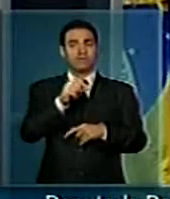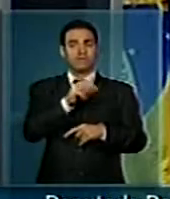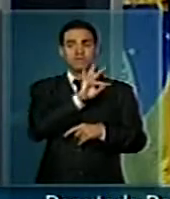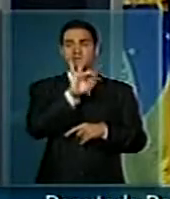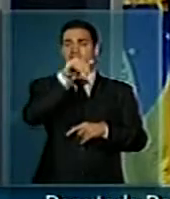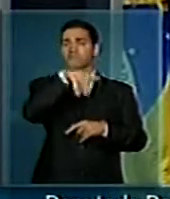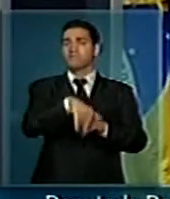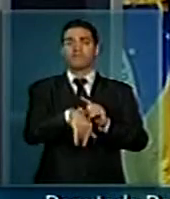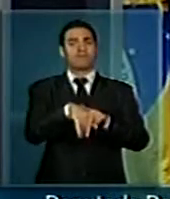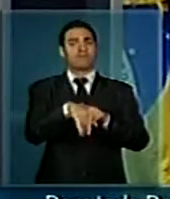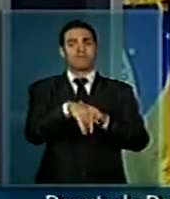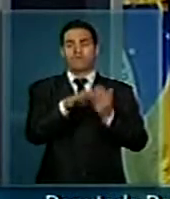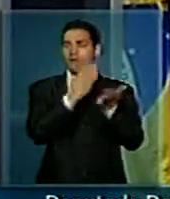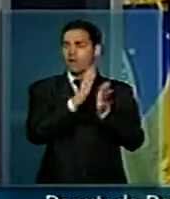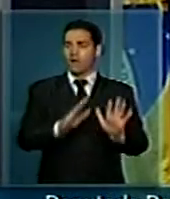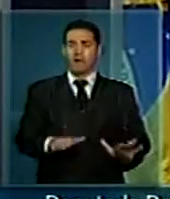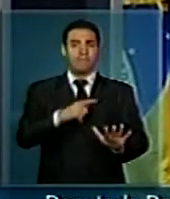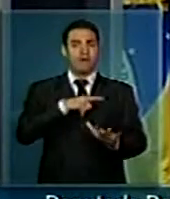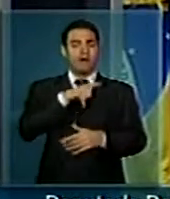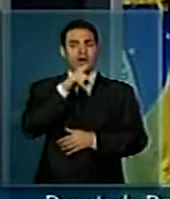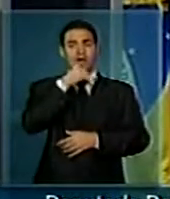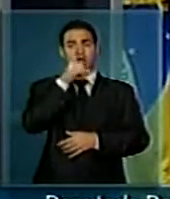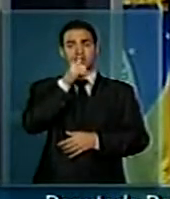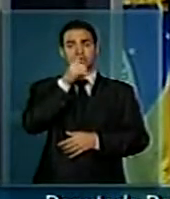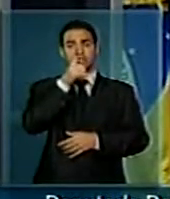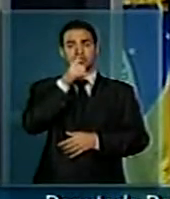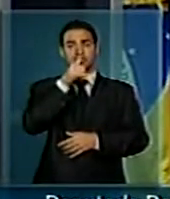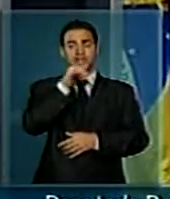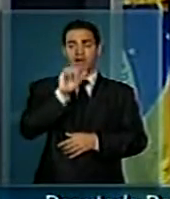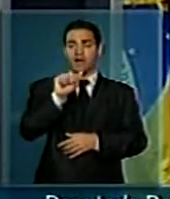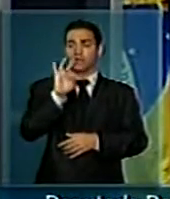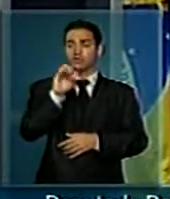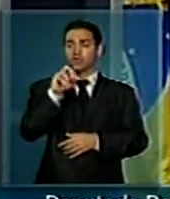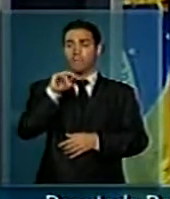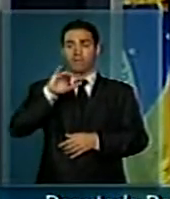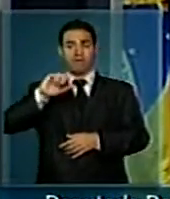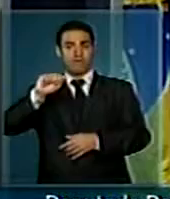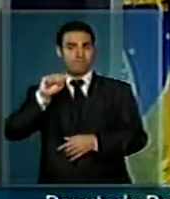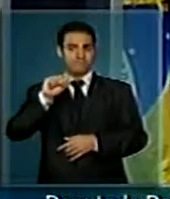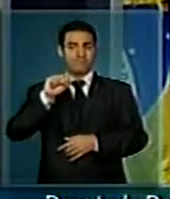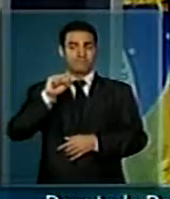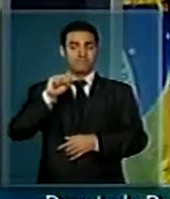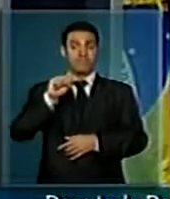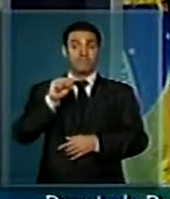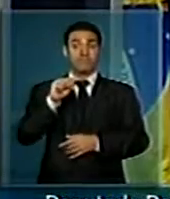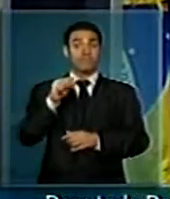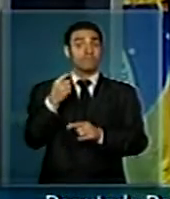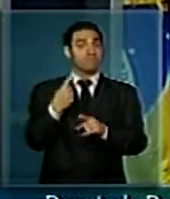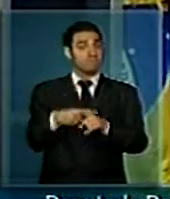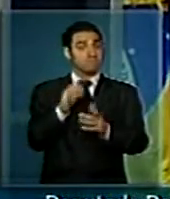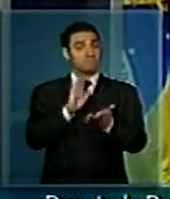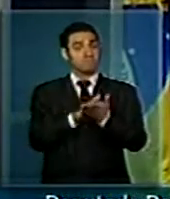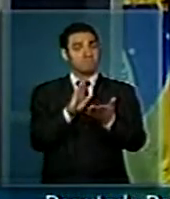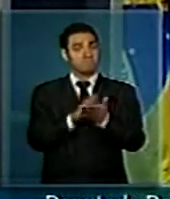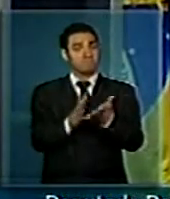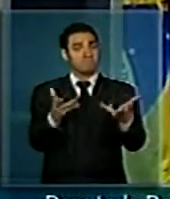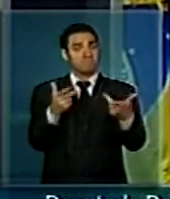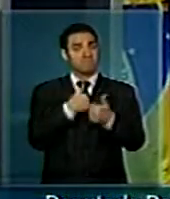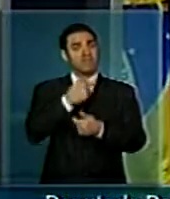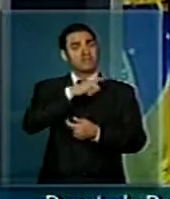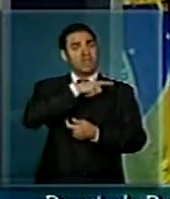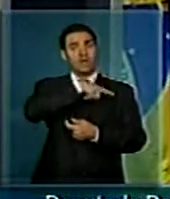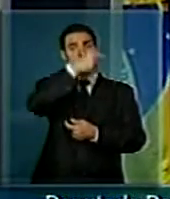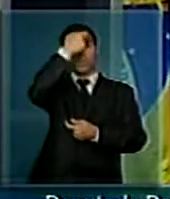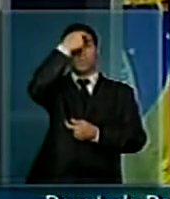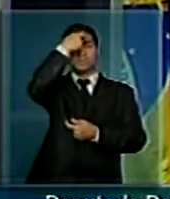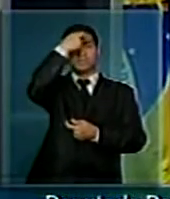com o modelo de energia baseado nas usinas atômicas em seu país, e celebro a consciência ambiental que tem